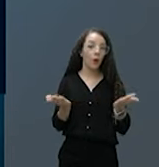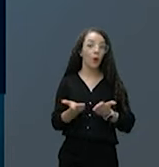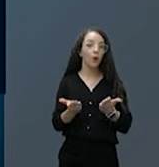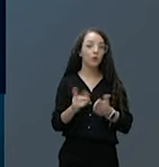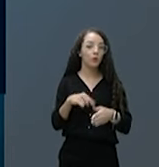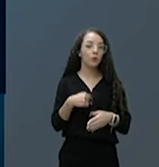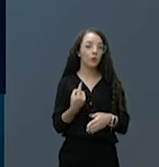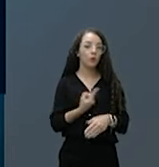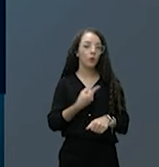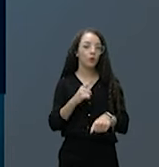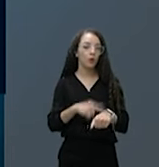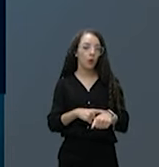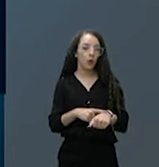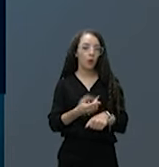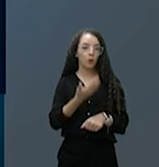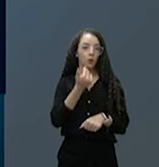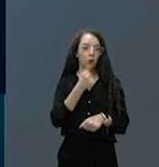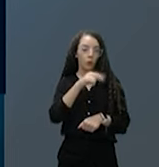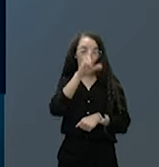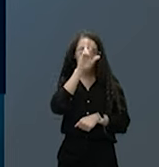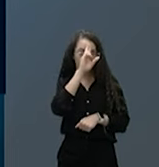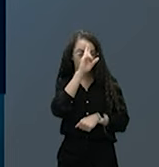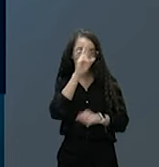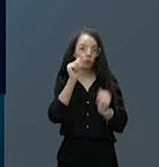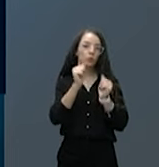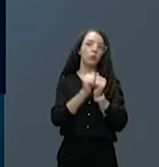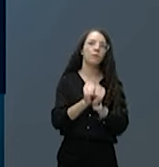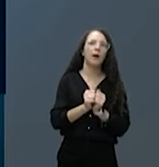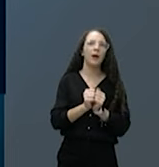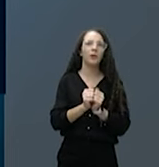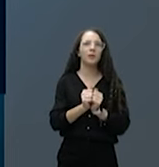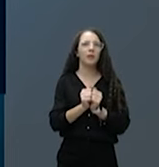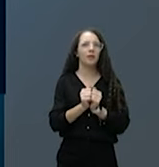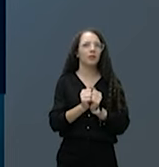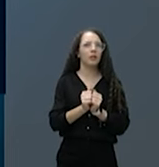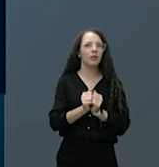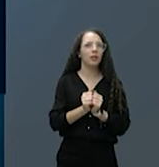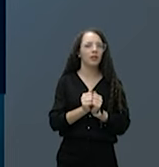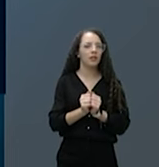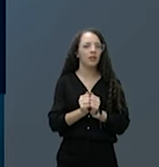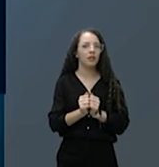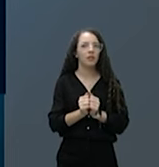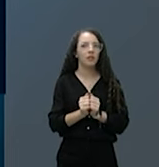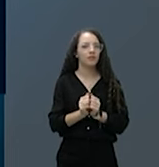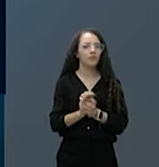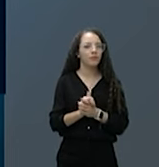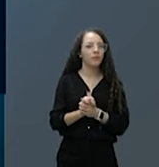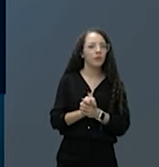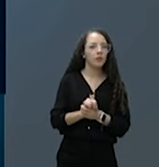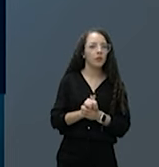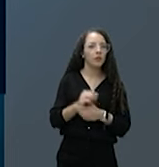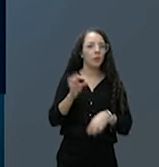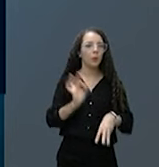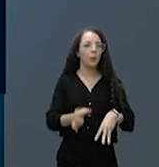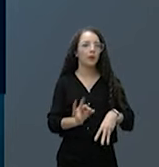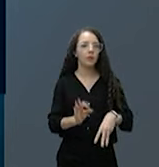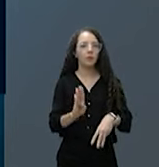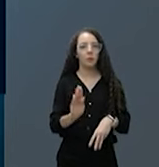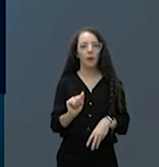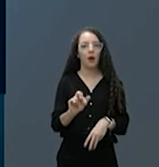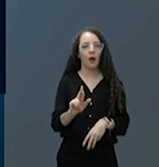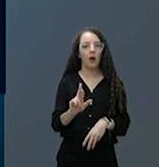almoço com o ministro Barroso, que me indagou se seria possível nós trabalharmos aqui no